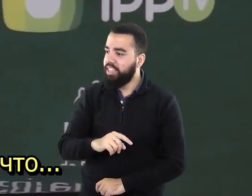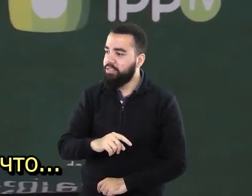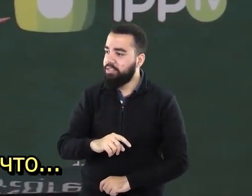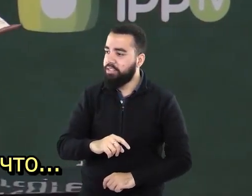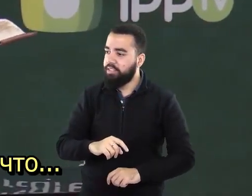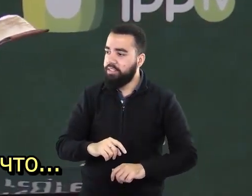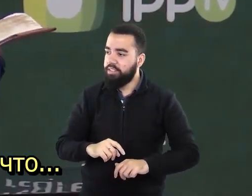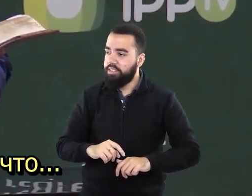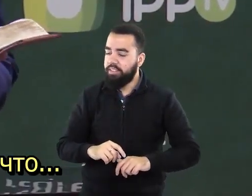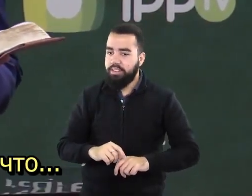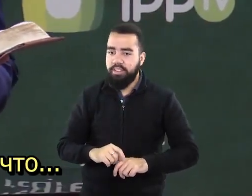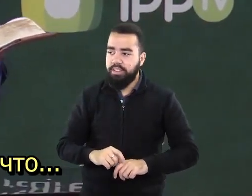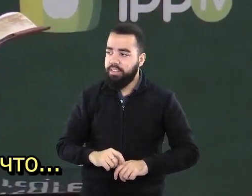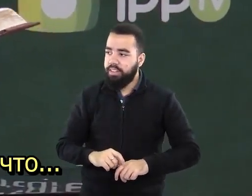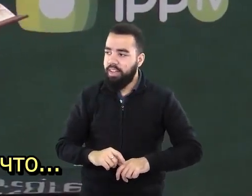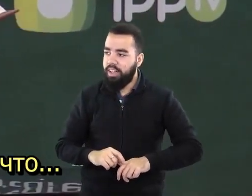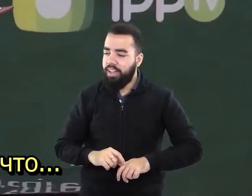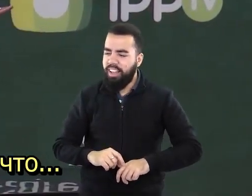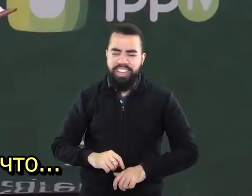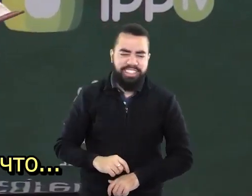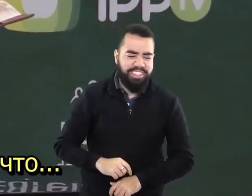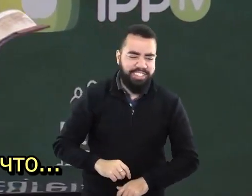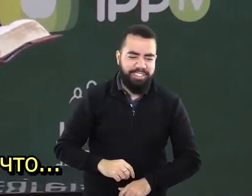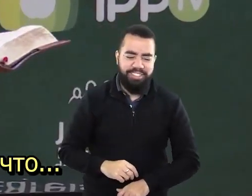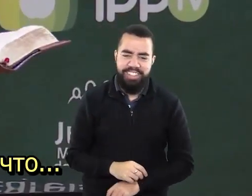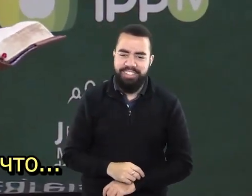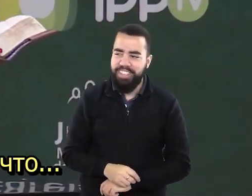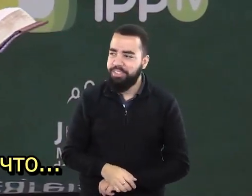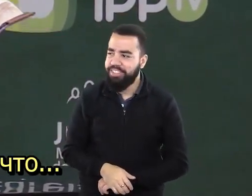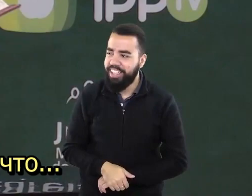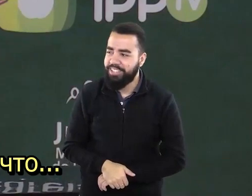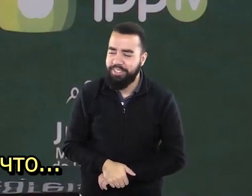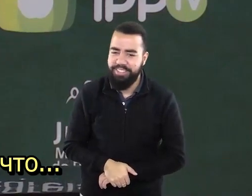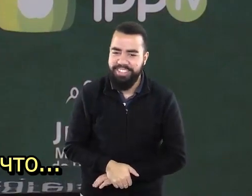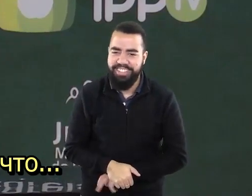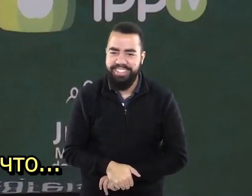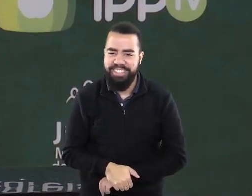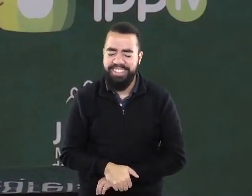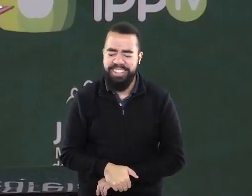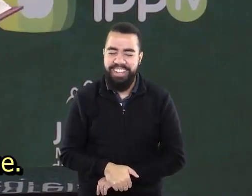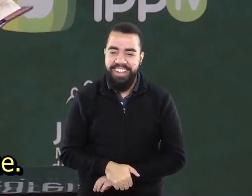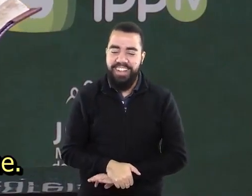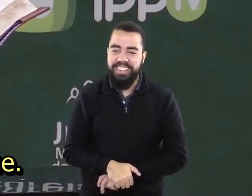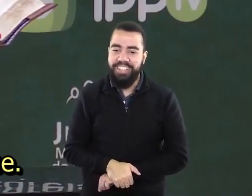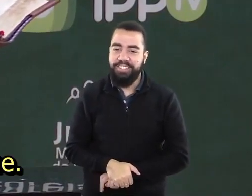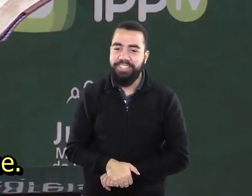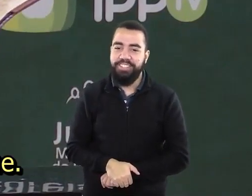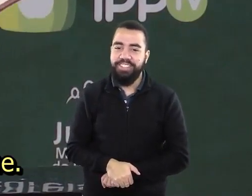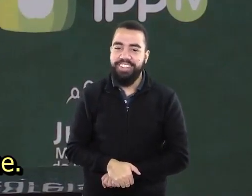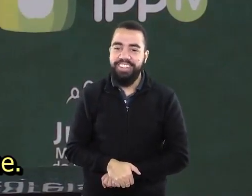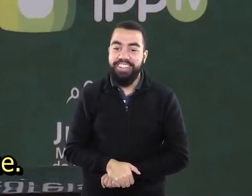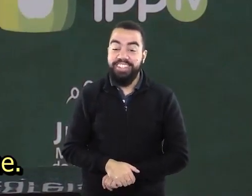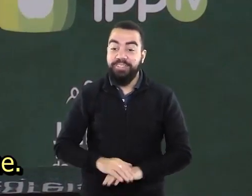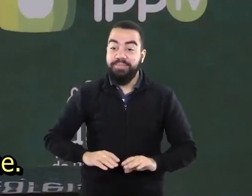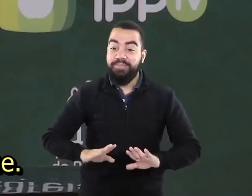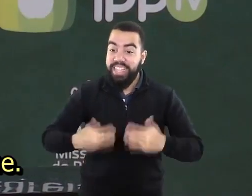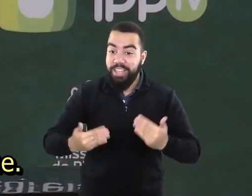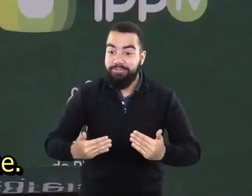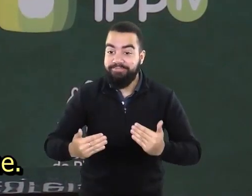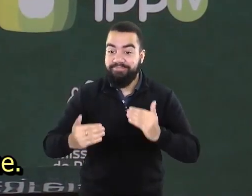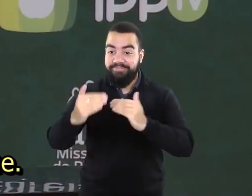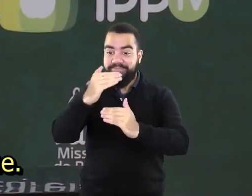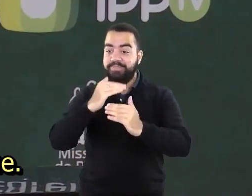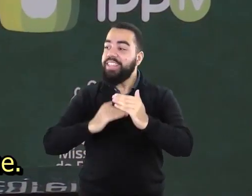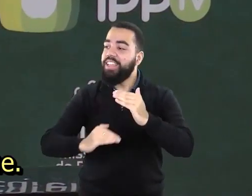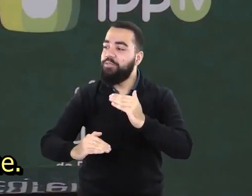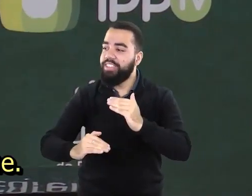a submissão, amados irmãos, não significa que haja aqui então inferioridade por